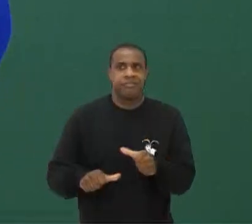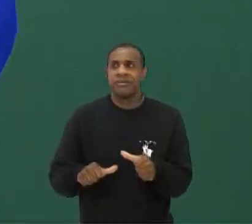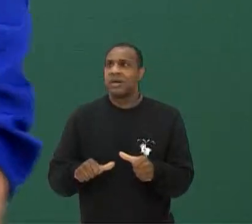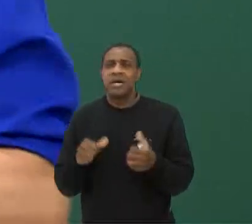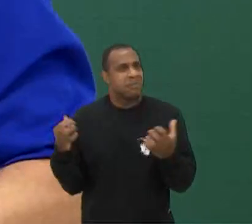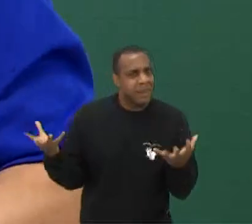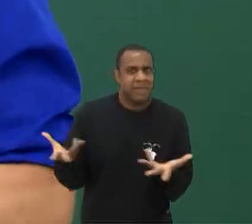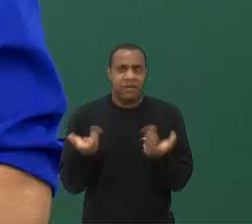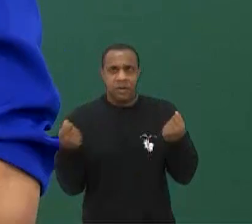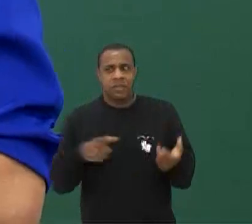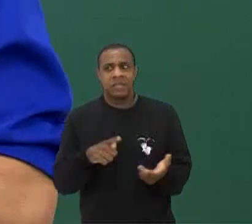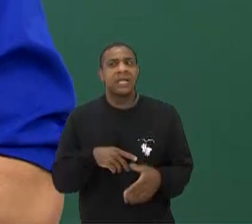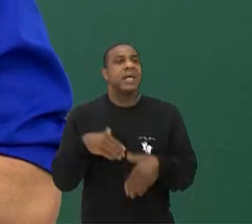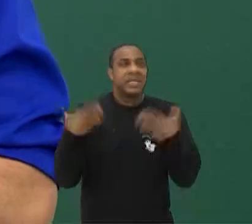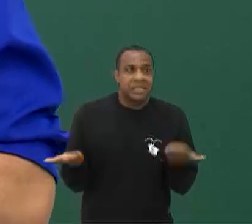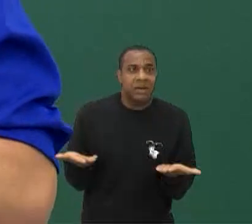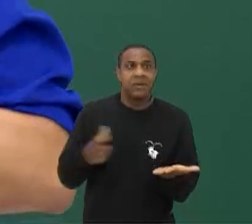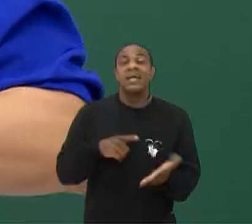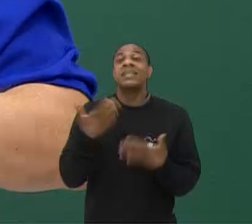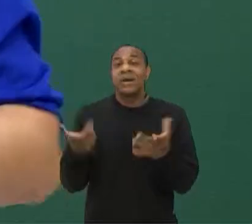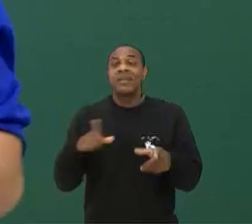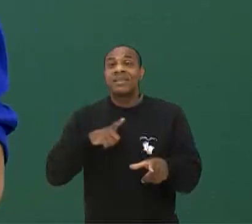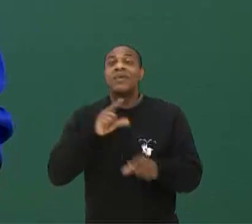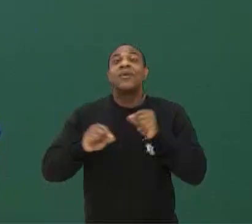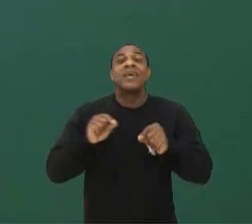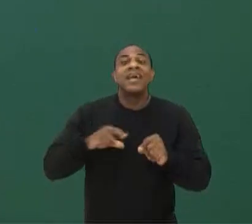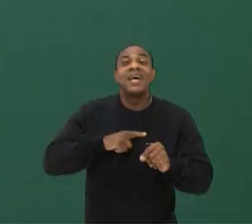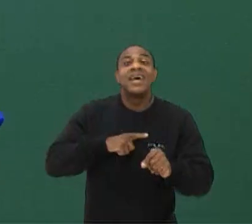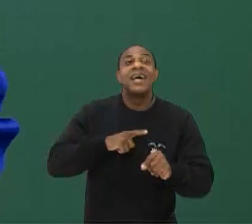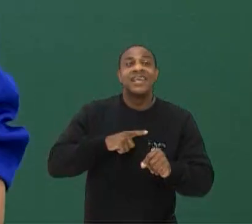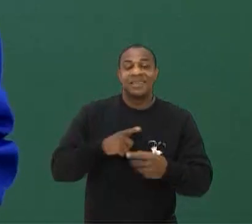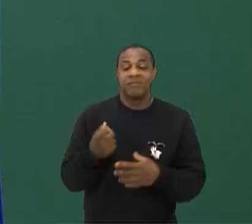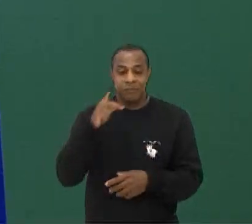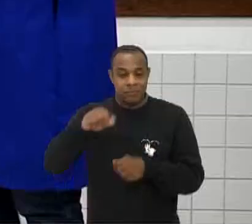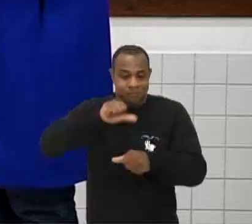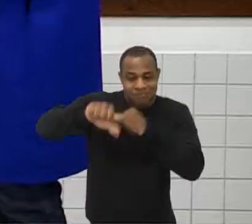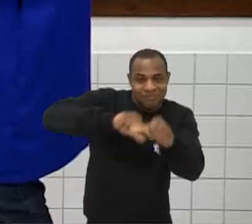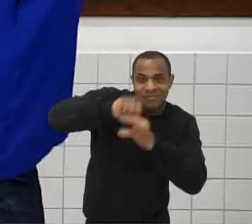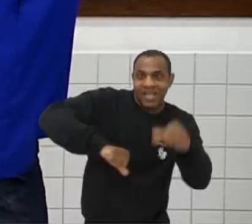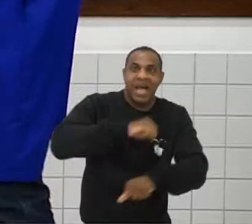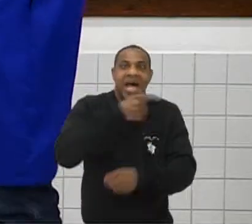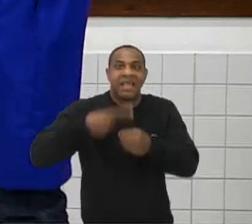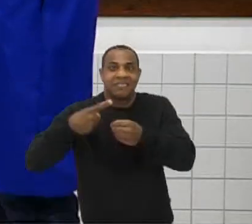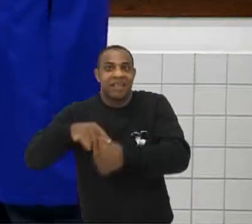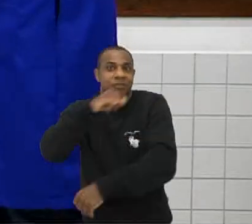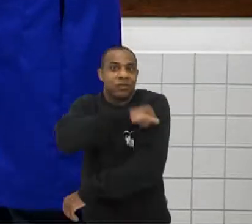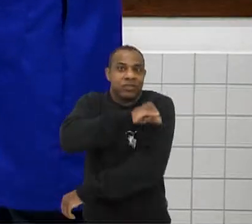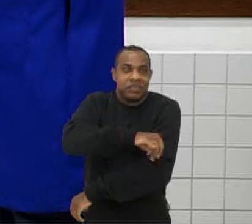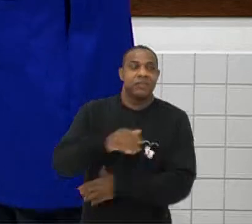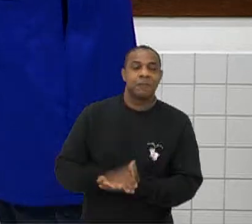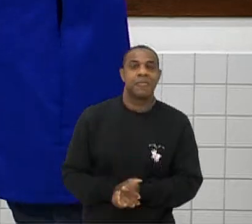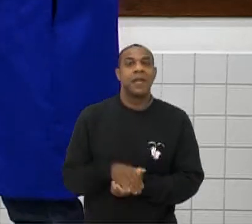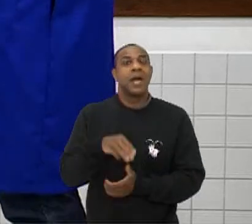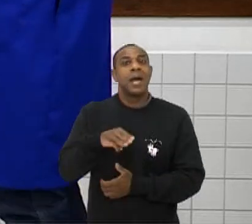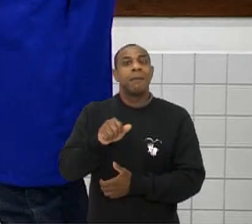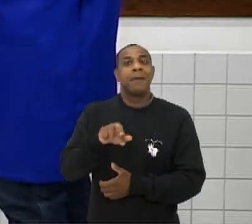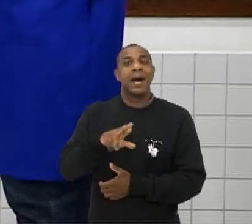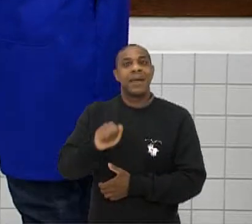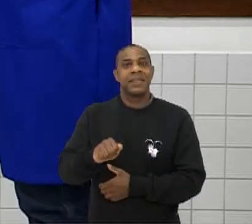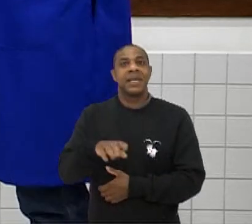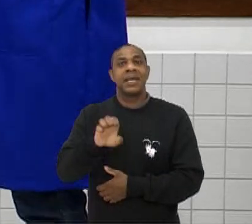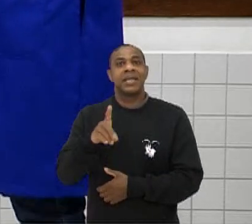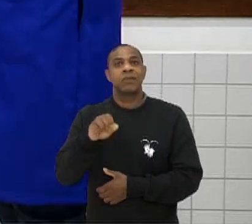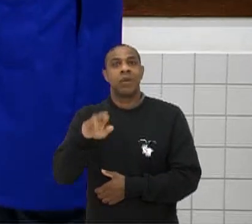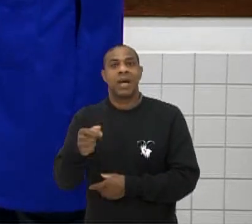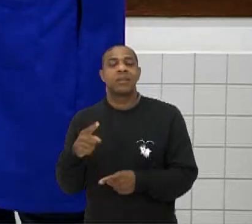Aqueles pântanos todos, vamos começar a retirar que o Rio de Janeiro tem que ficar bonitão. Mas então aí, mandando para vocês, Maria Eduarda, Centro